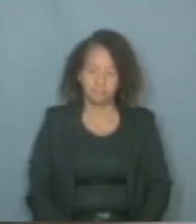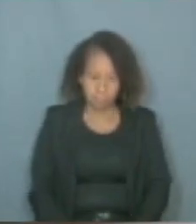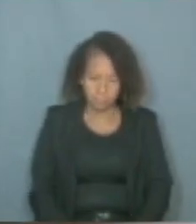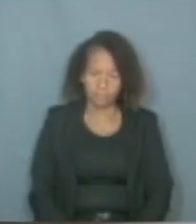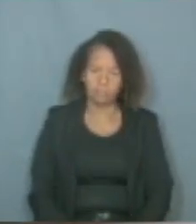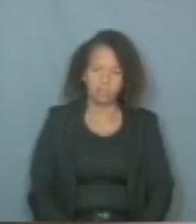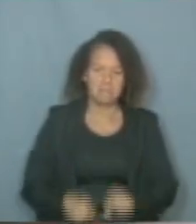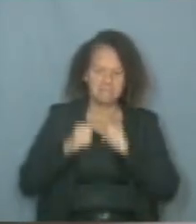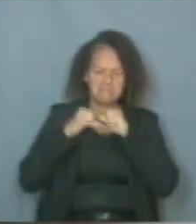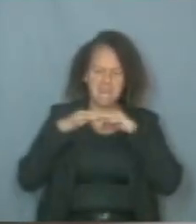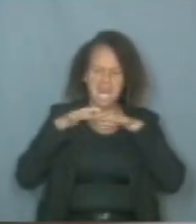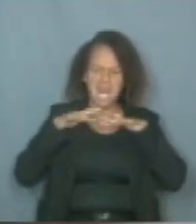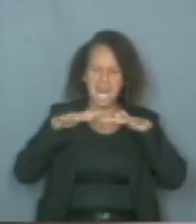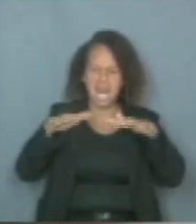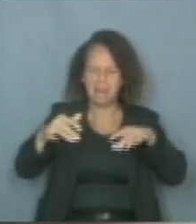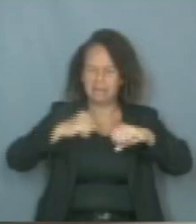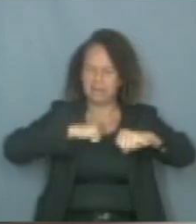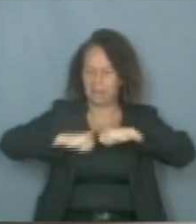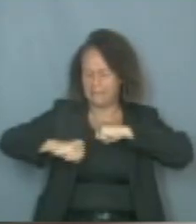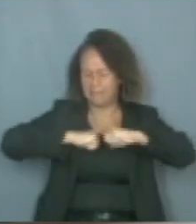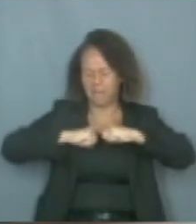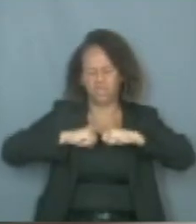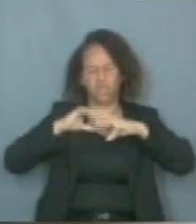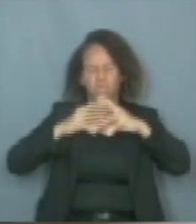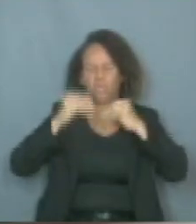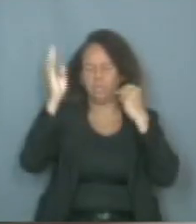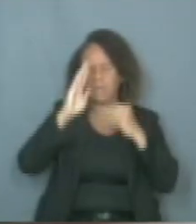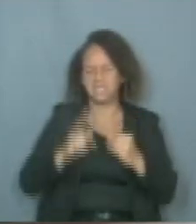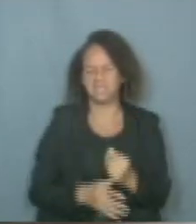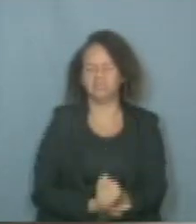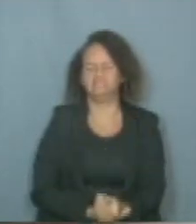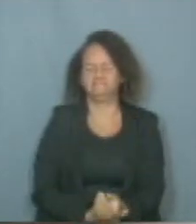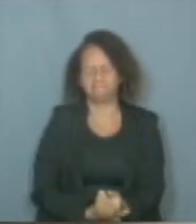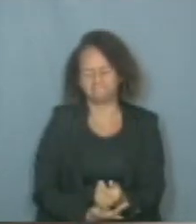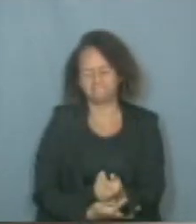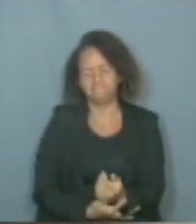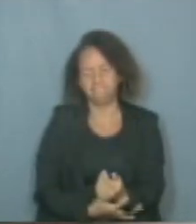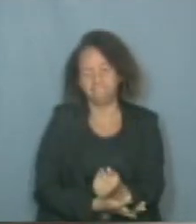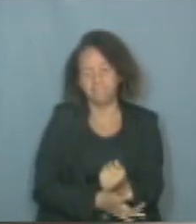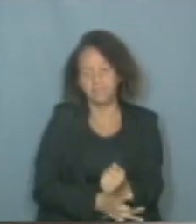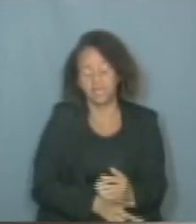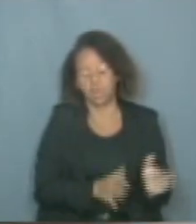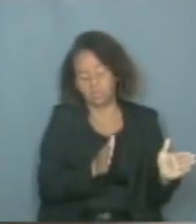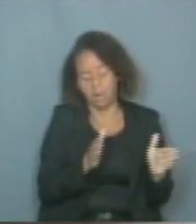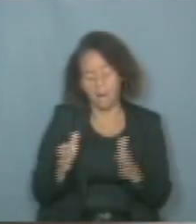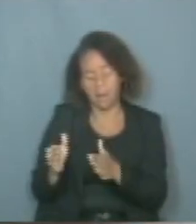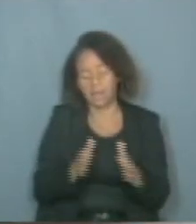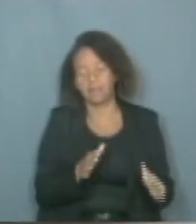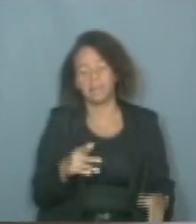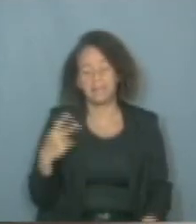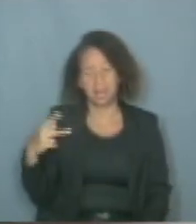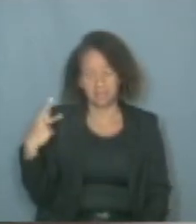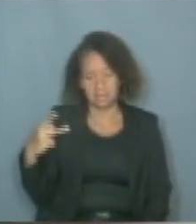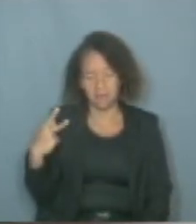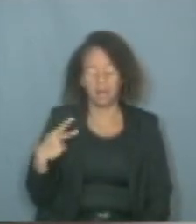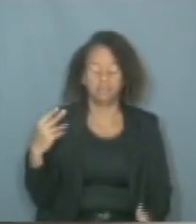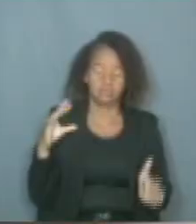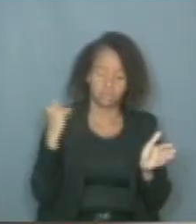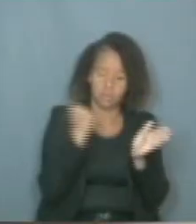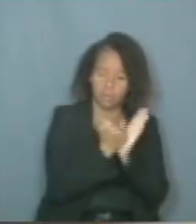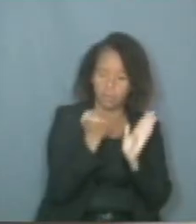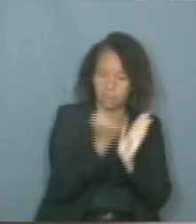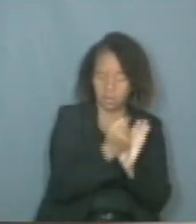está tendo maior alcance, maior debate em todo o Brasil, e nós havíamos, durante o recesso parlamentar, protocolado